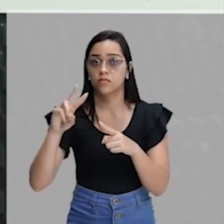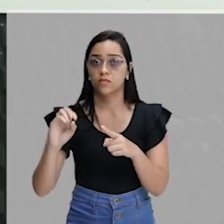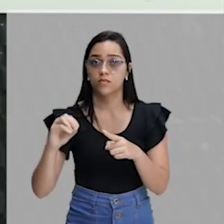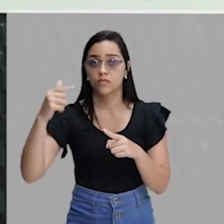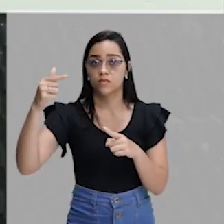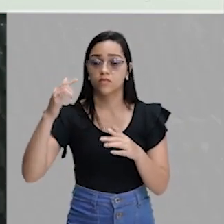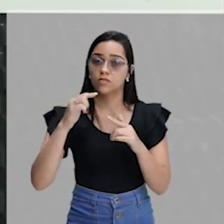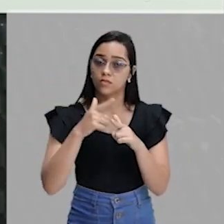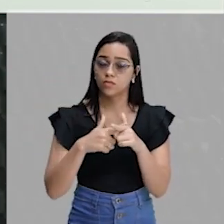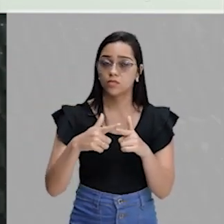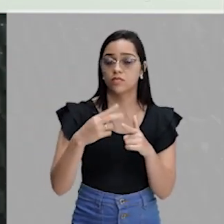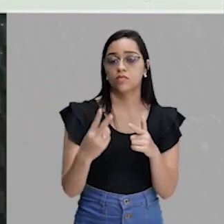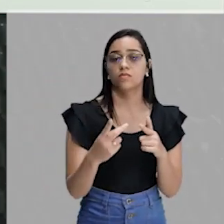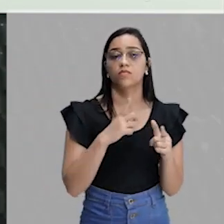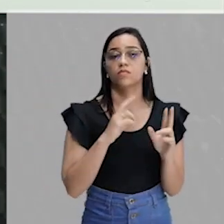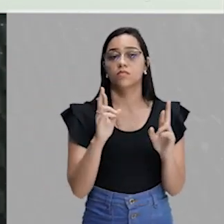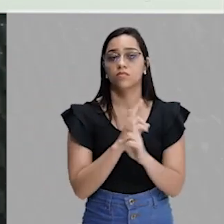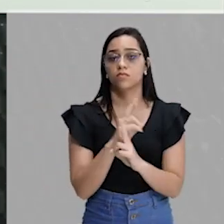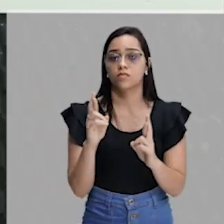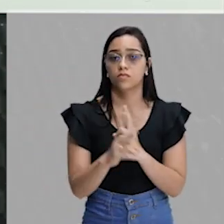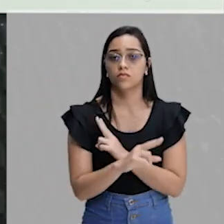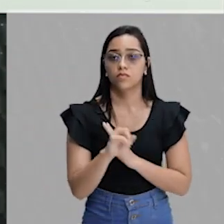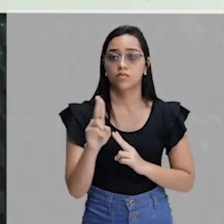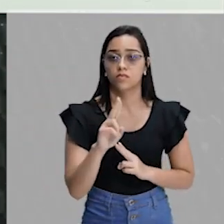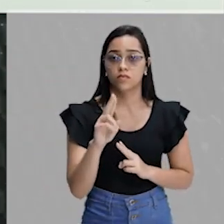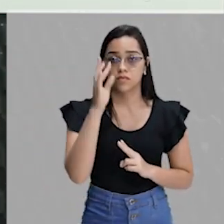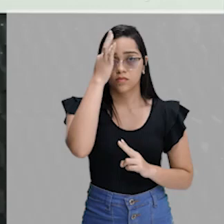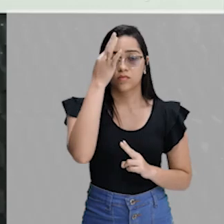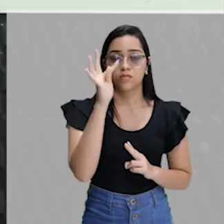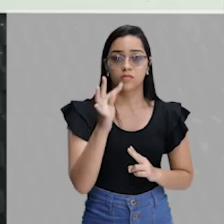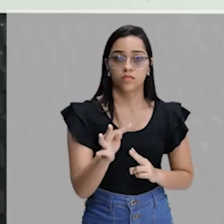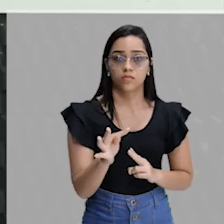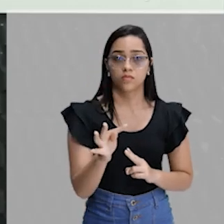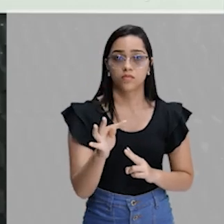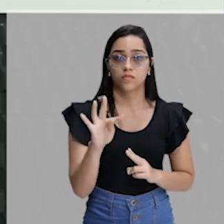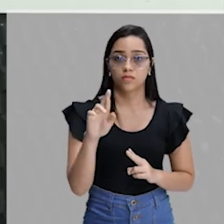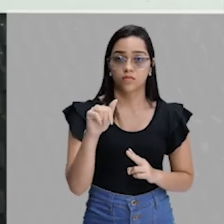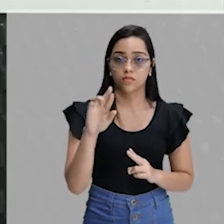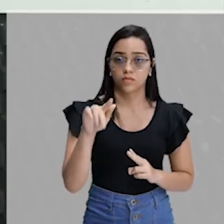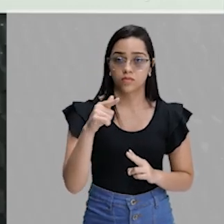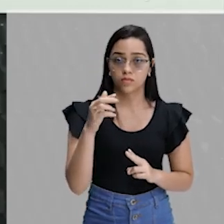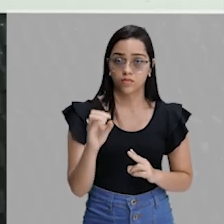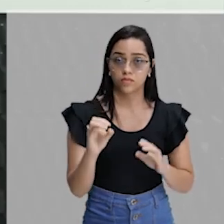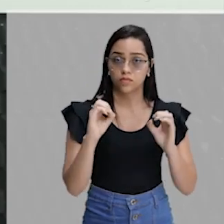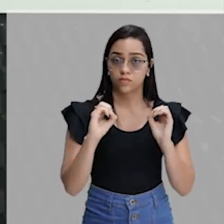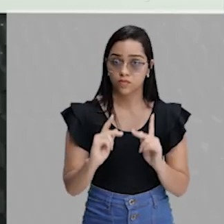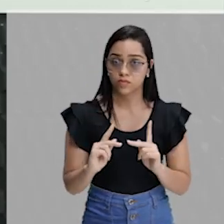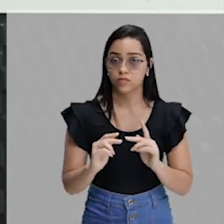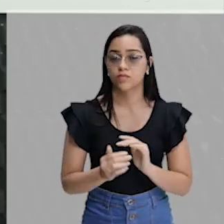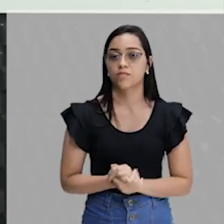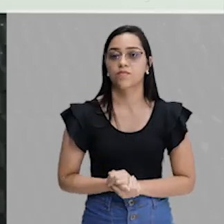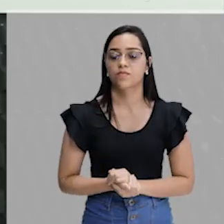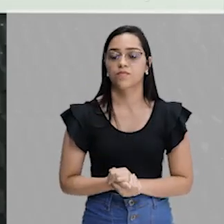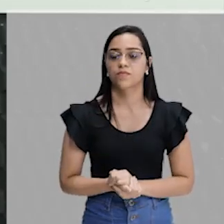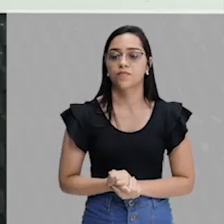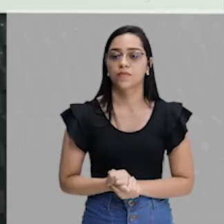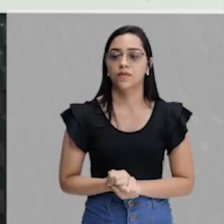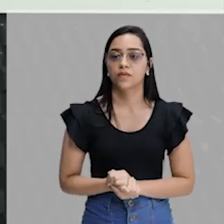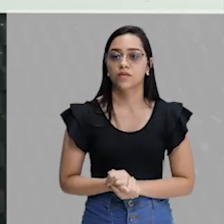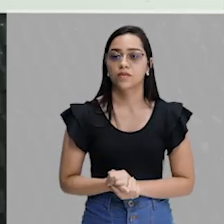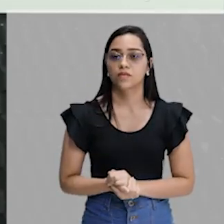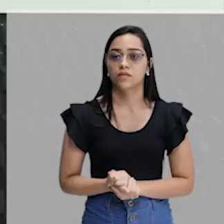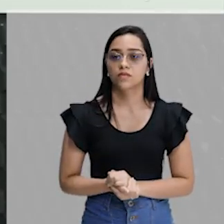Essa relação é o que nós chamamos de teorema do trabalho, ok? Teorema do